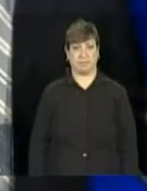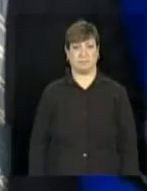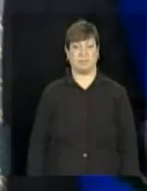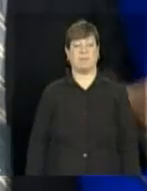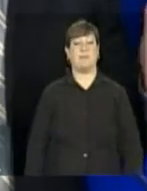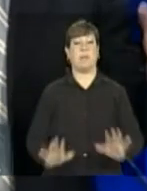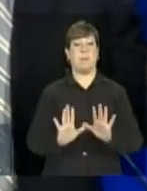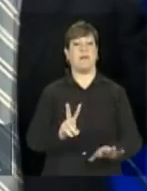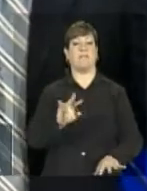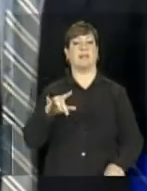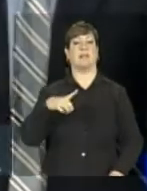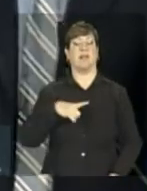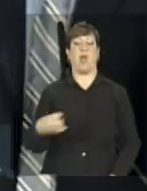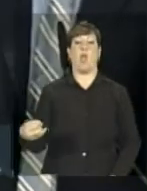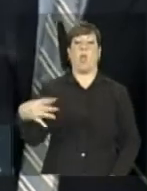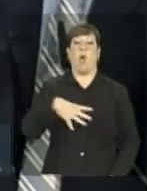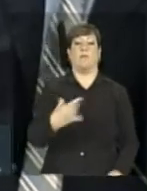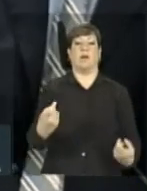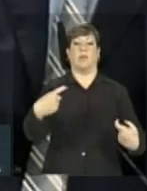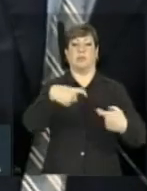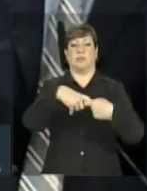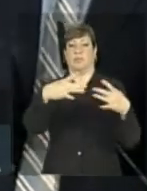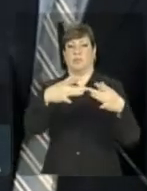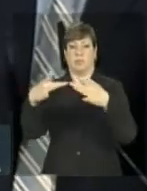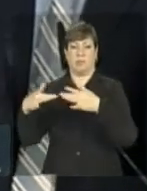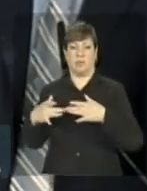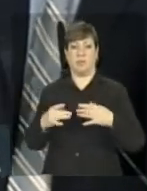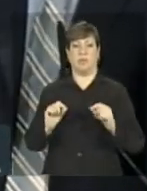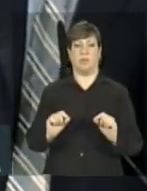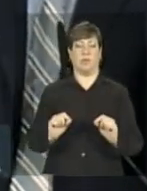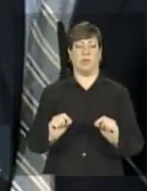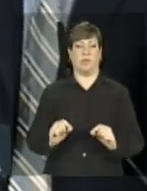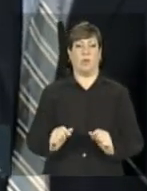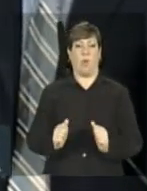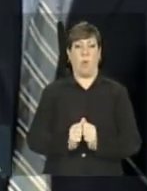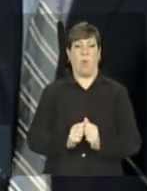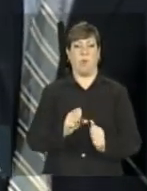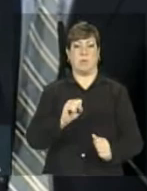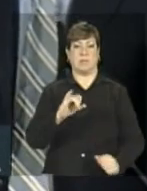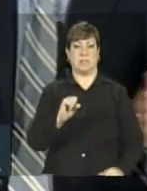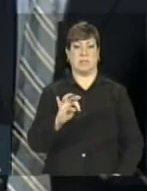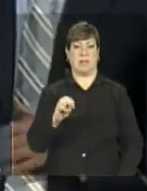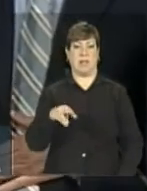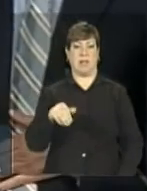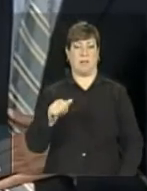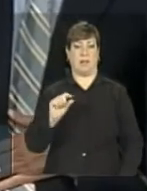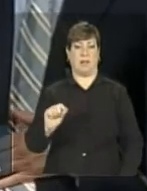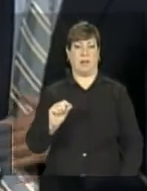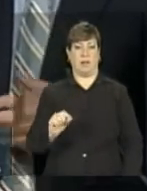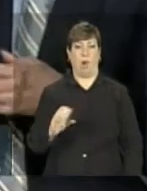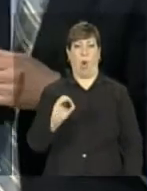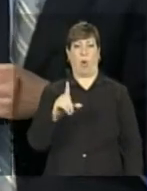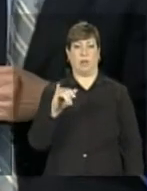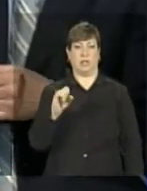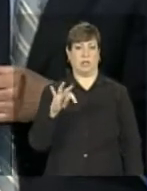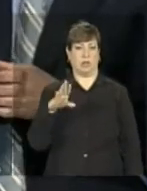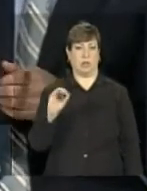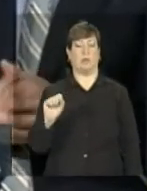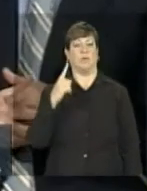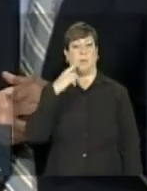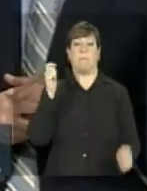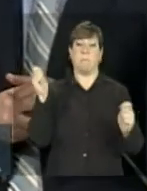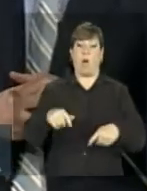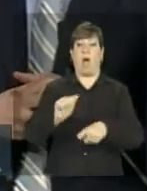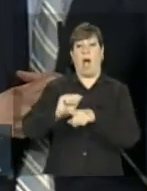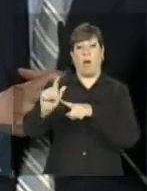Mas haverá novas conexões. Com sistemas holísticos, será possível alugar ou